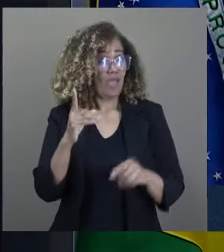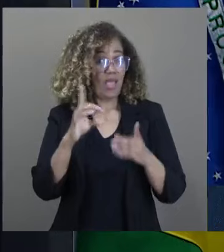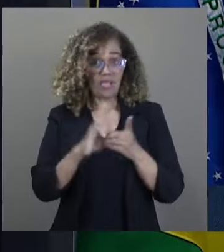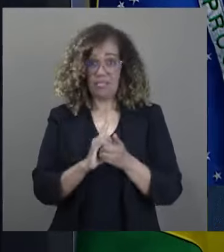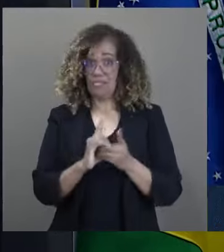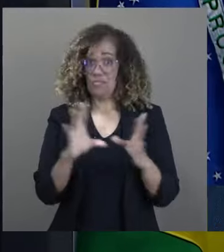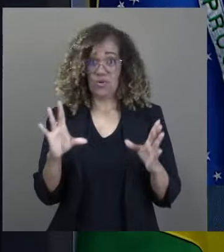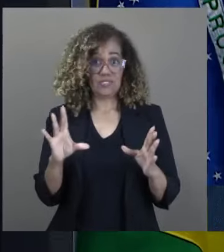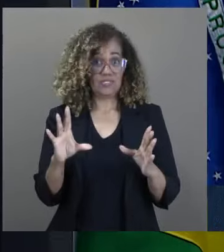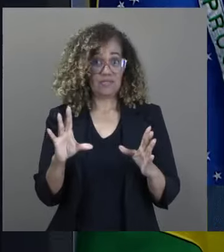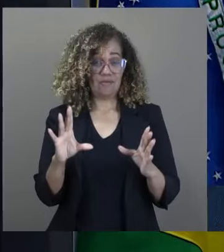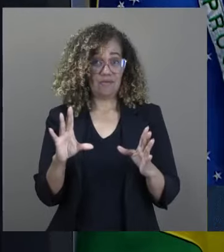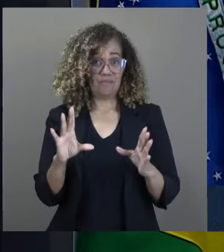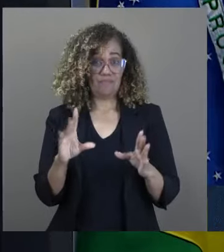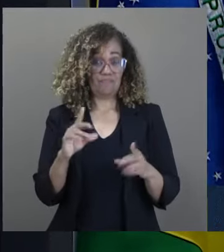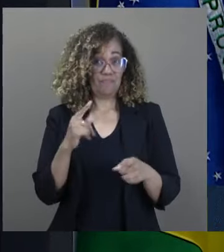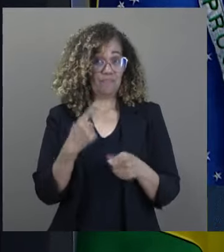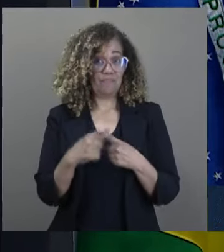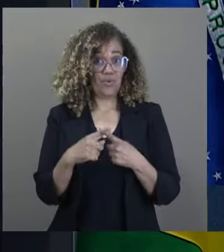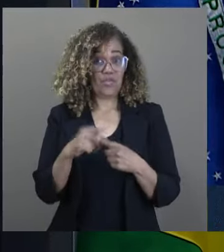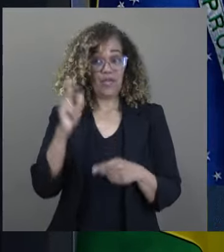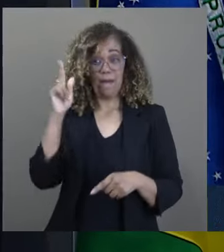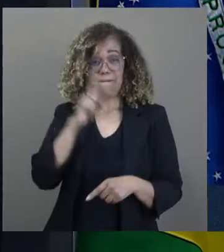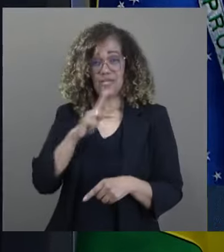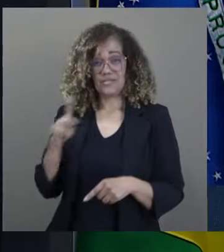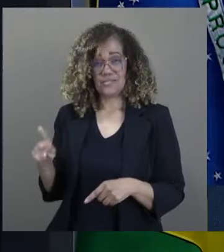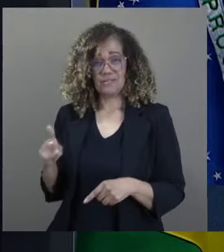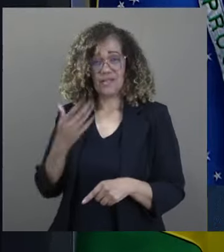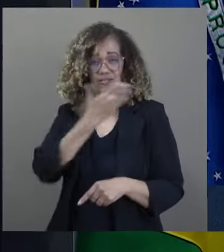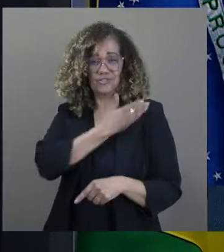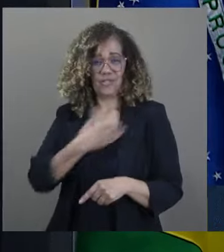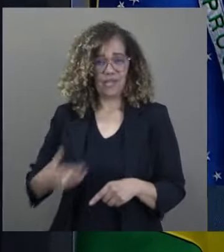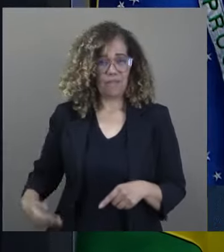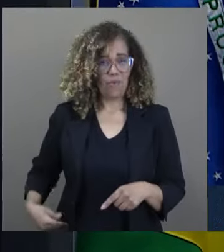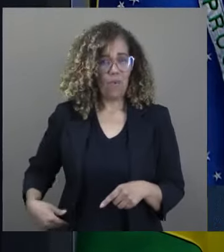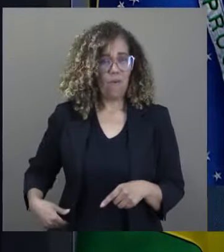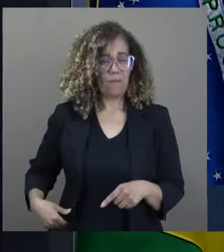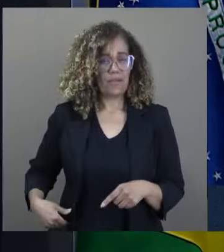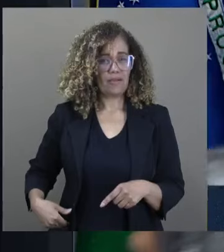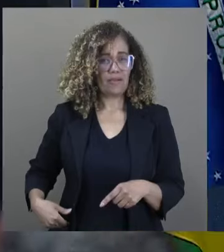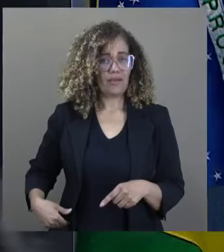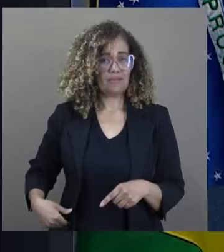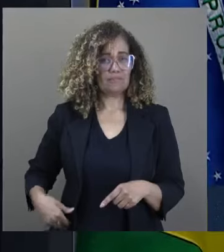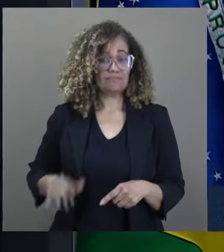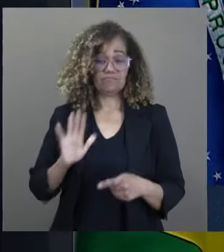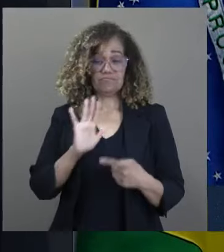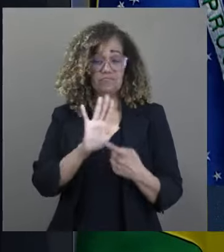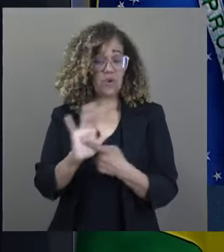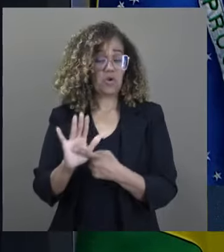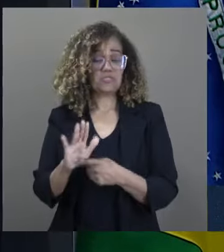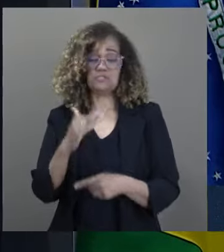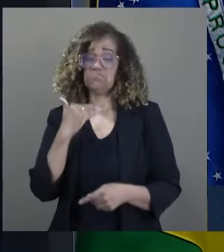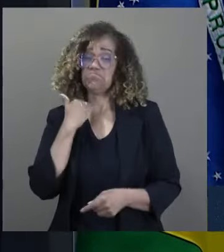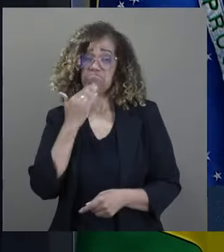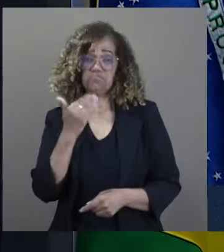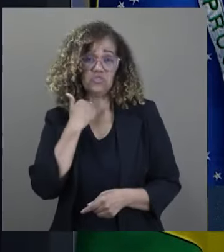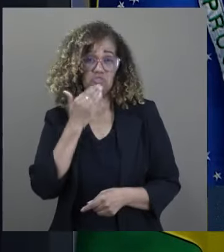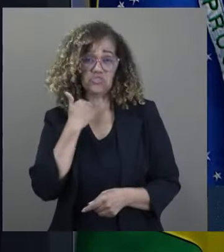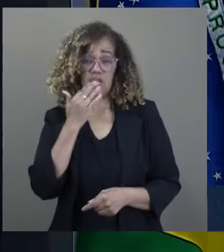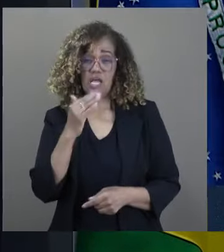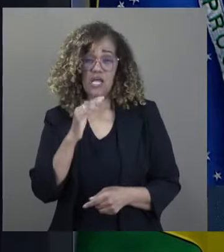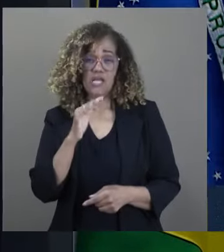democracia relativa que o presidente da República prega. Não adianta a gente